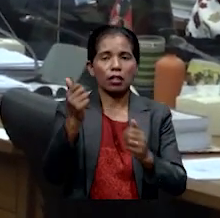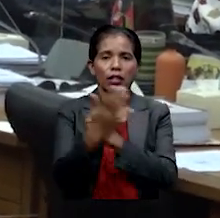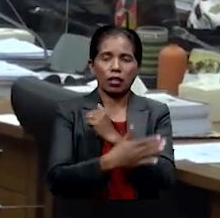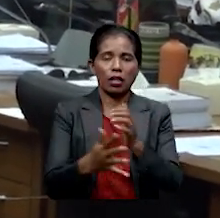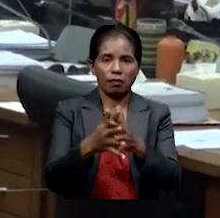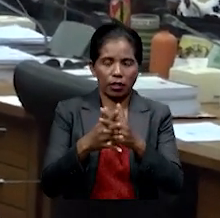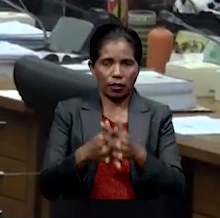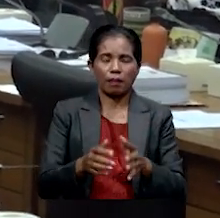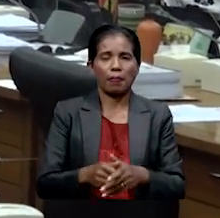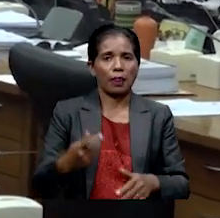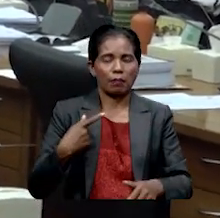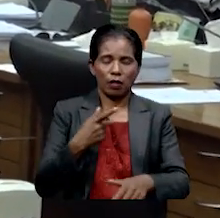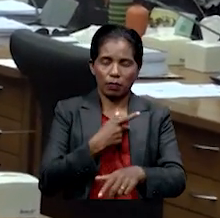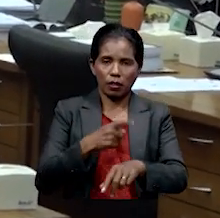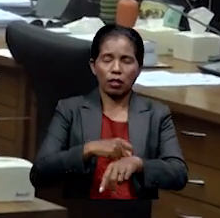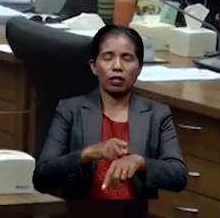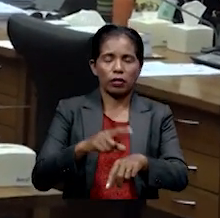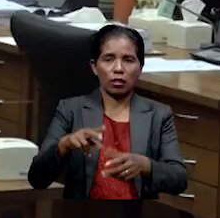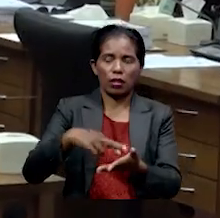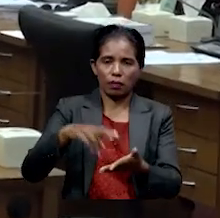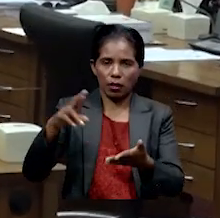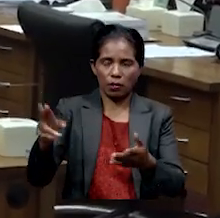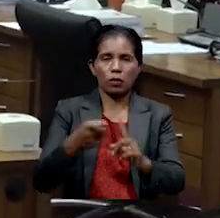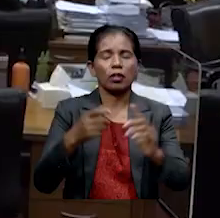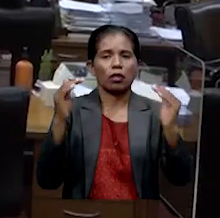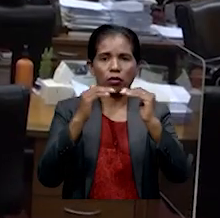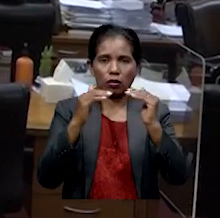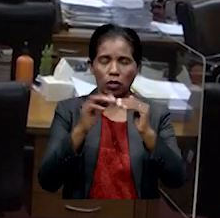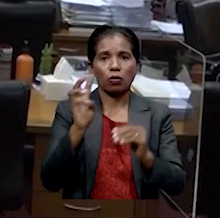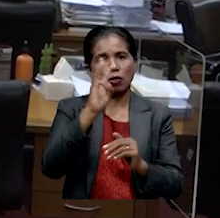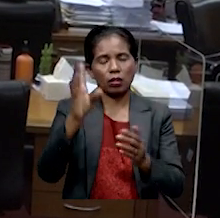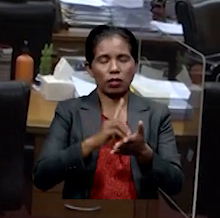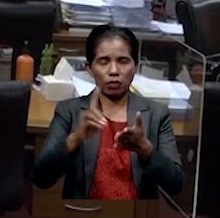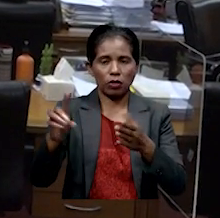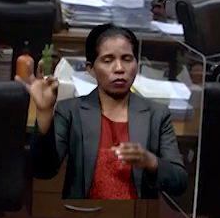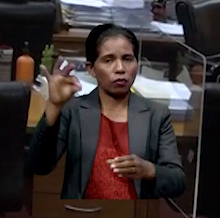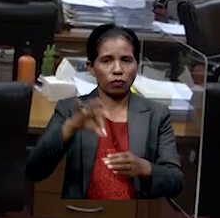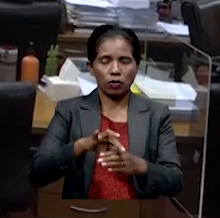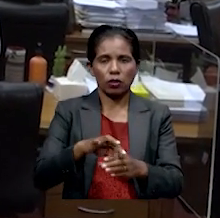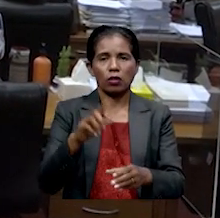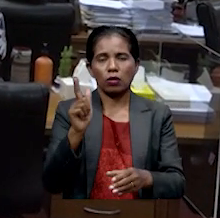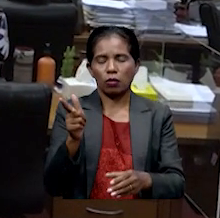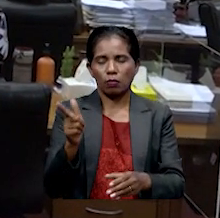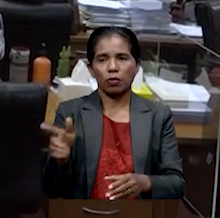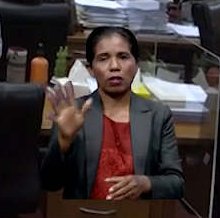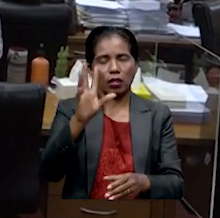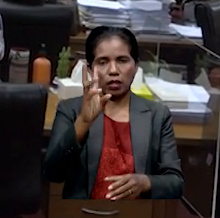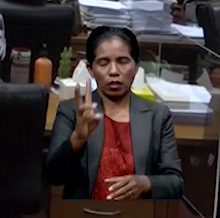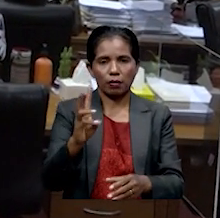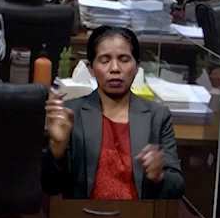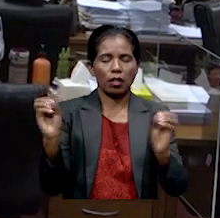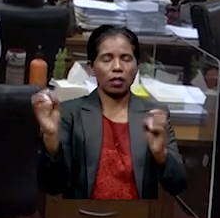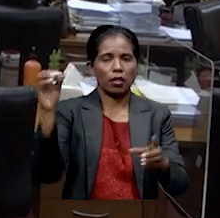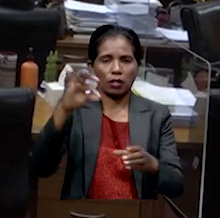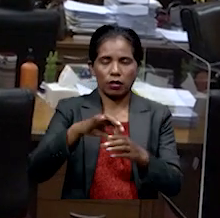aprova pedido consentimento ne lihusi plenária extraordinária quarta semana ne, ho voto a favor, o nulo recenhem, contra zero,